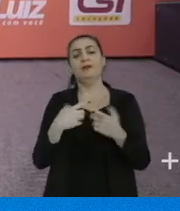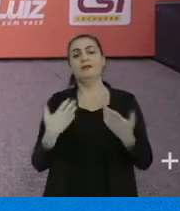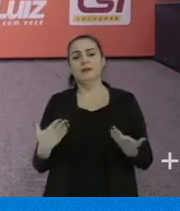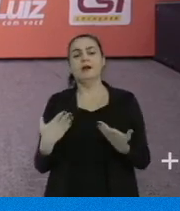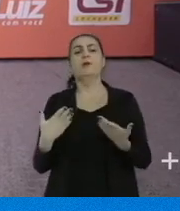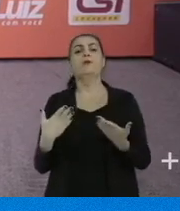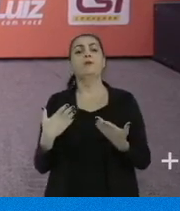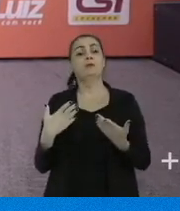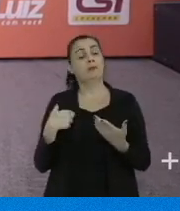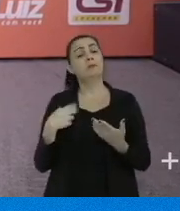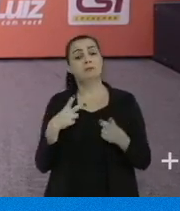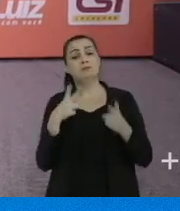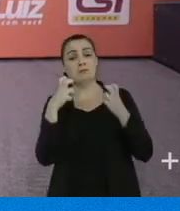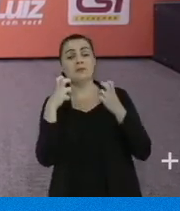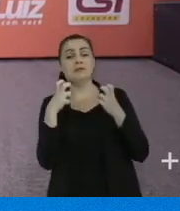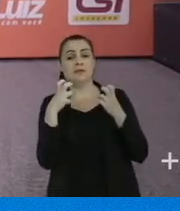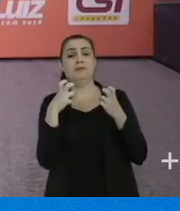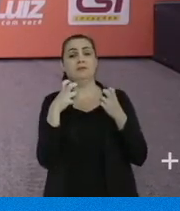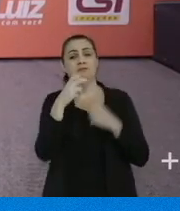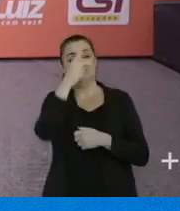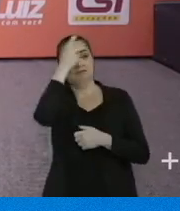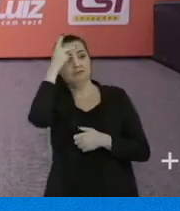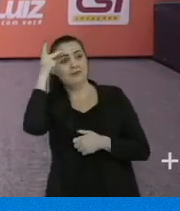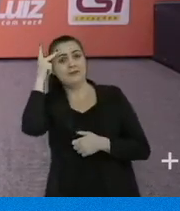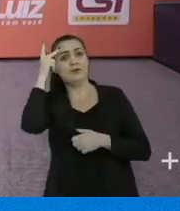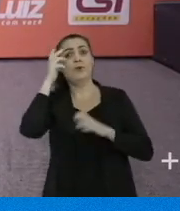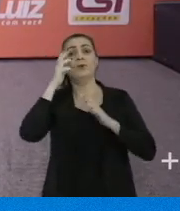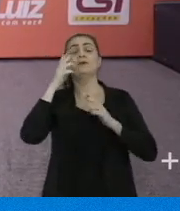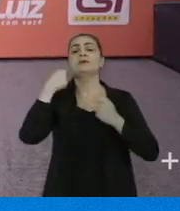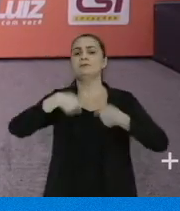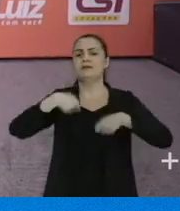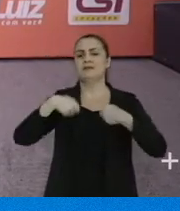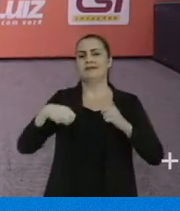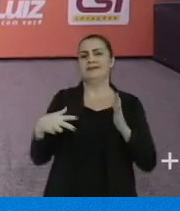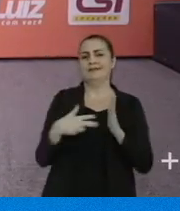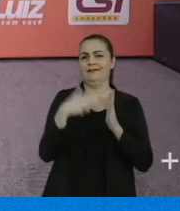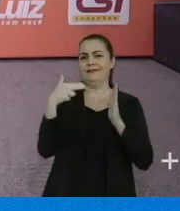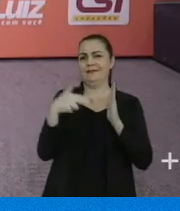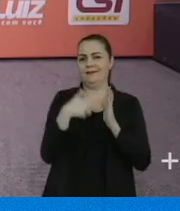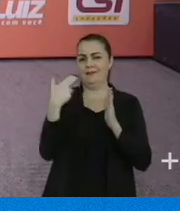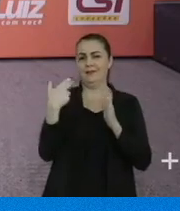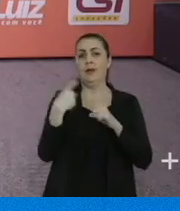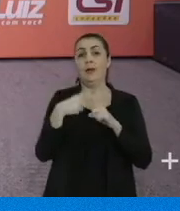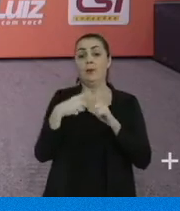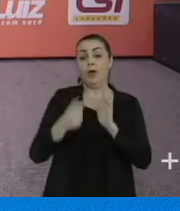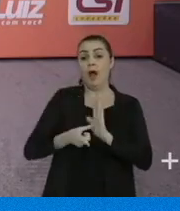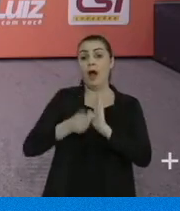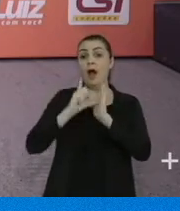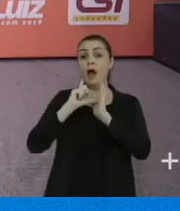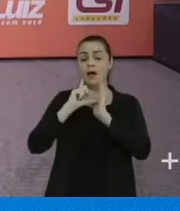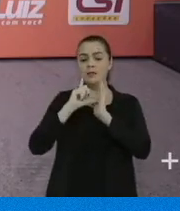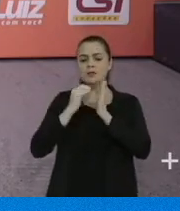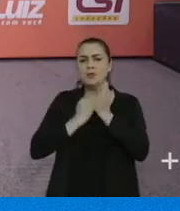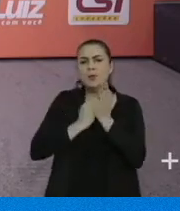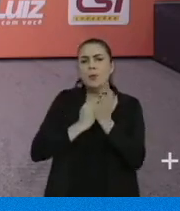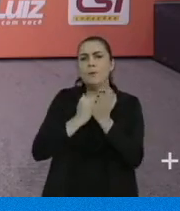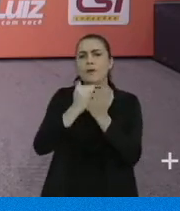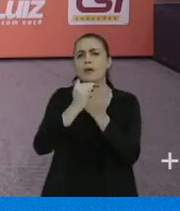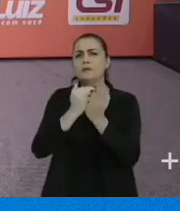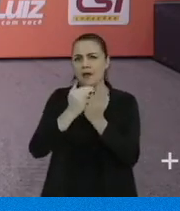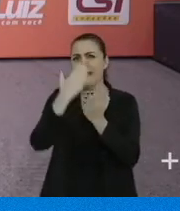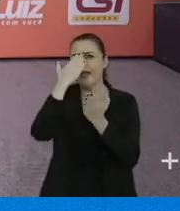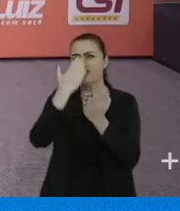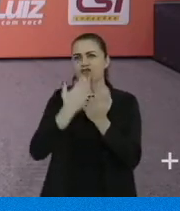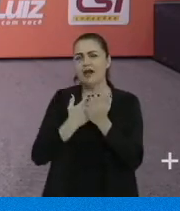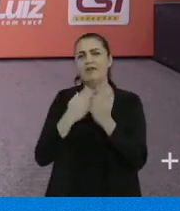pacientes com o que fizeram tratamento cirúrgico, que a princípio acreditavam que eu operei, então agora eu